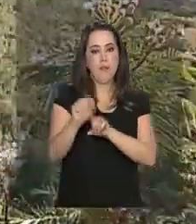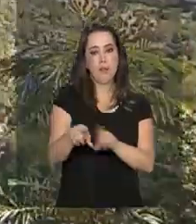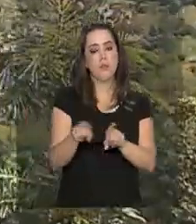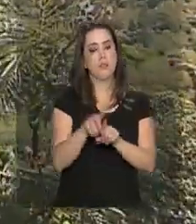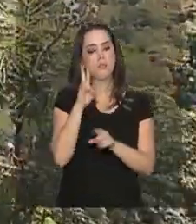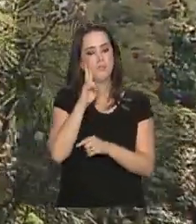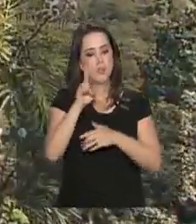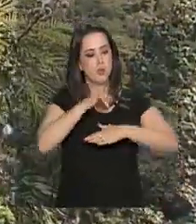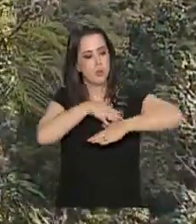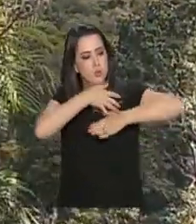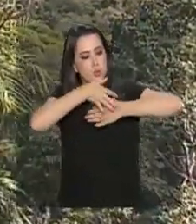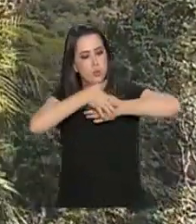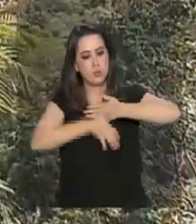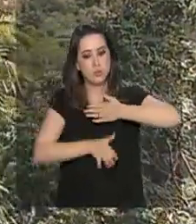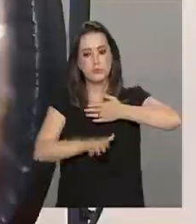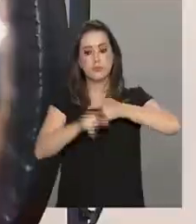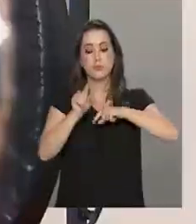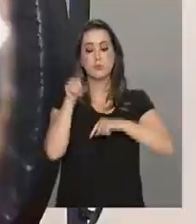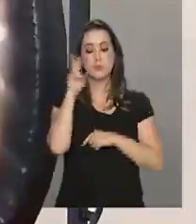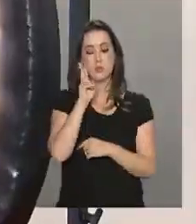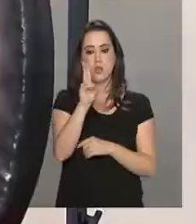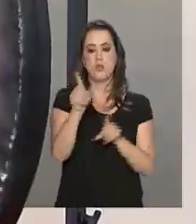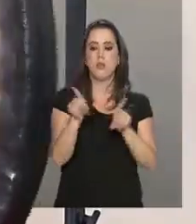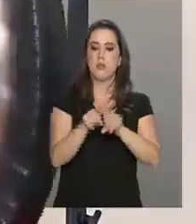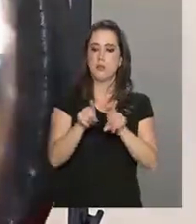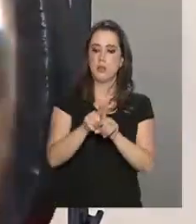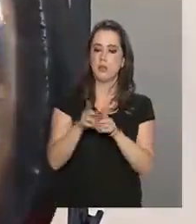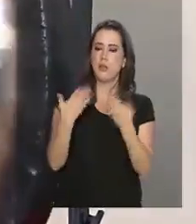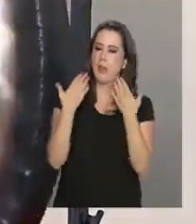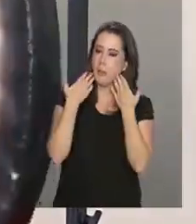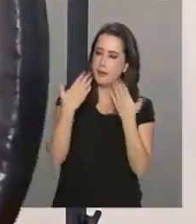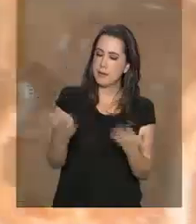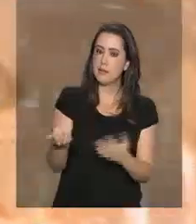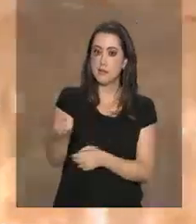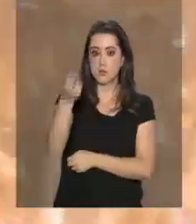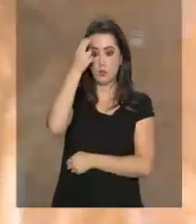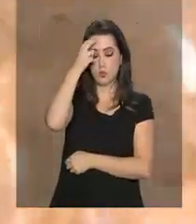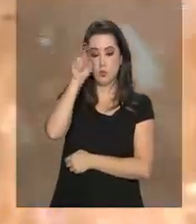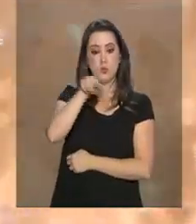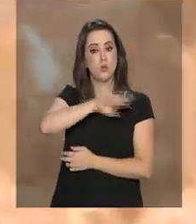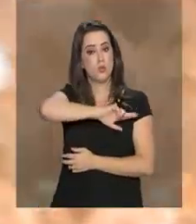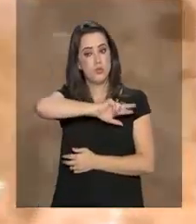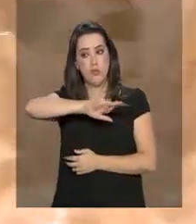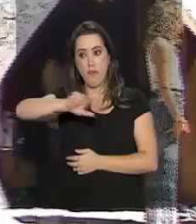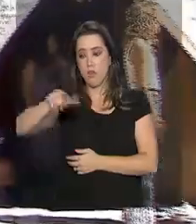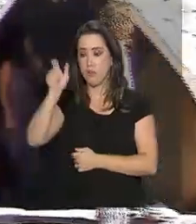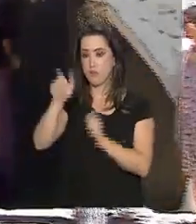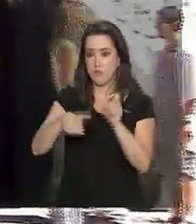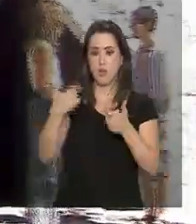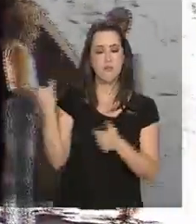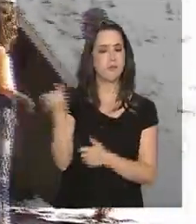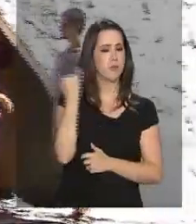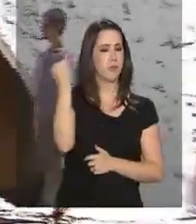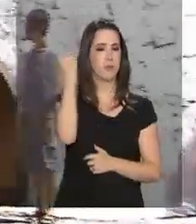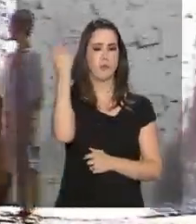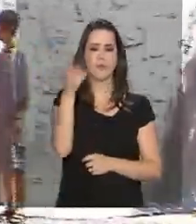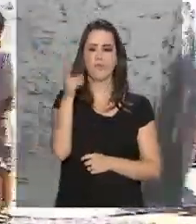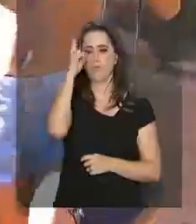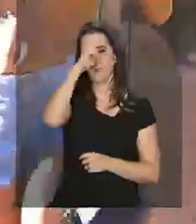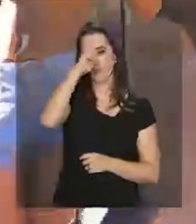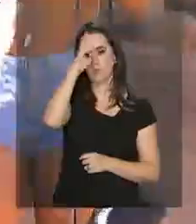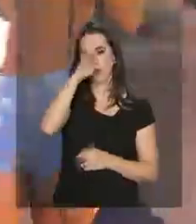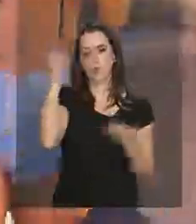mirantes a chapada dos veadeiros a briga manifestações culturais diversificadas de importância histórica